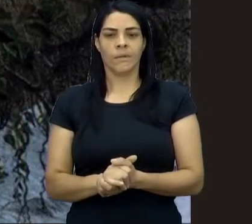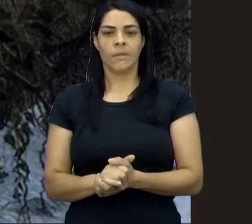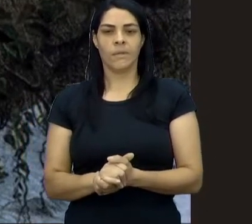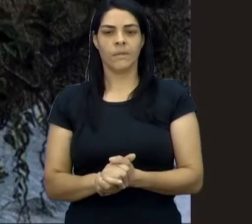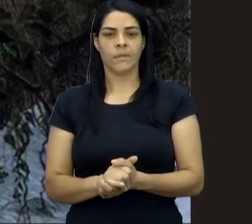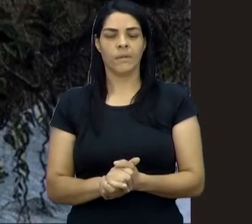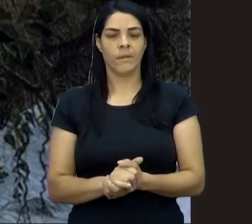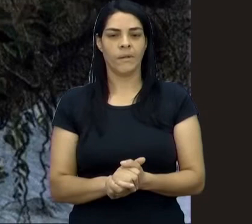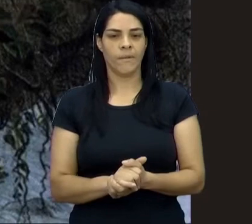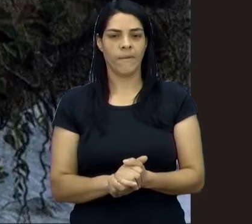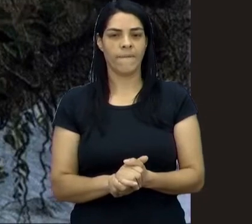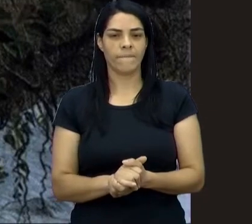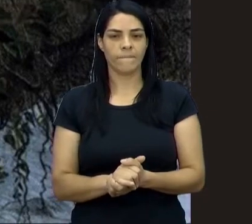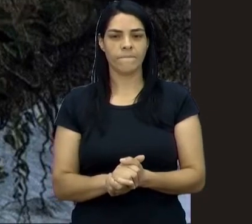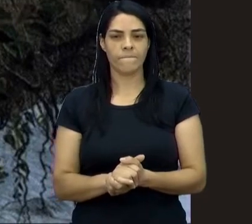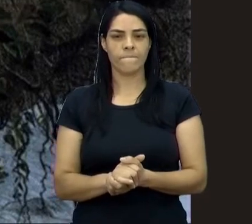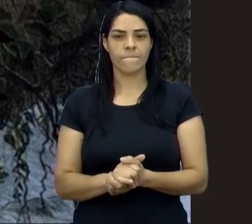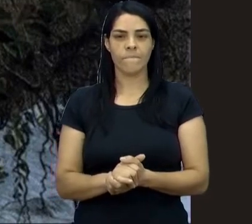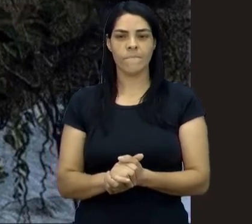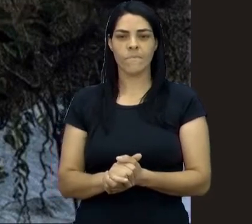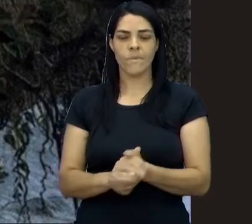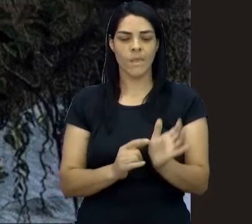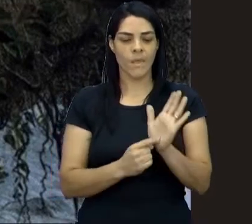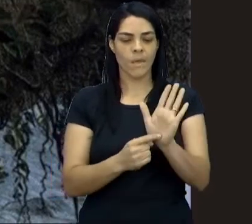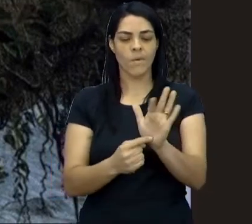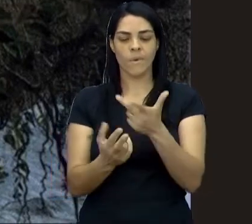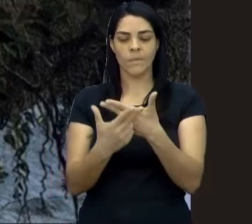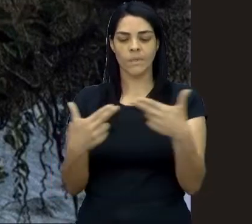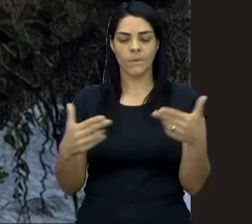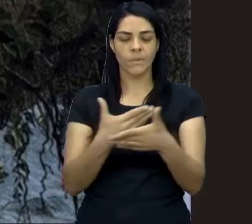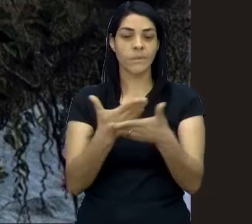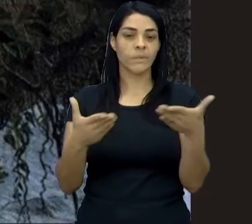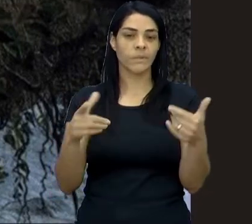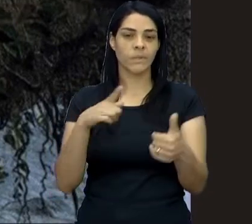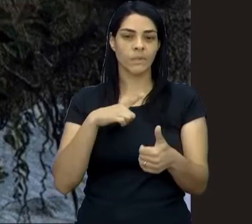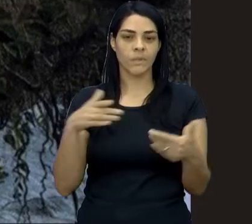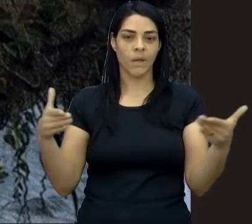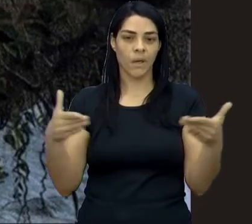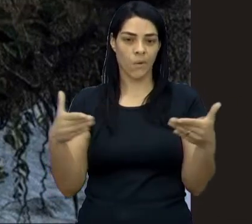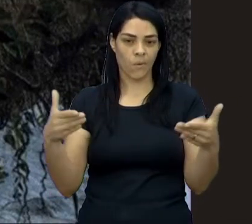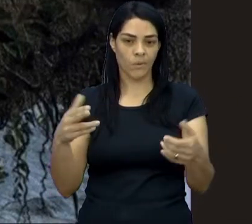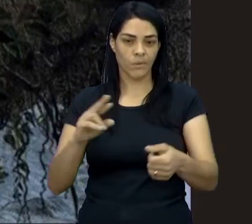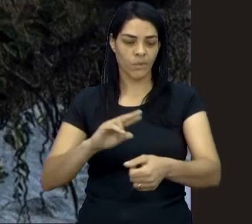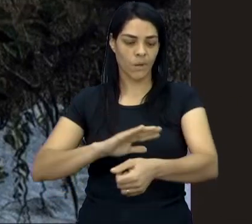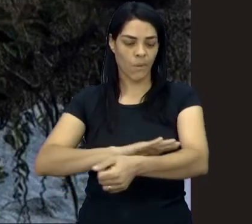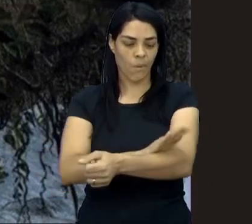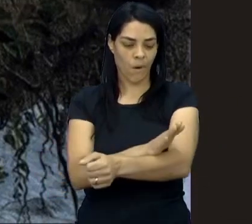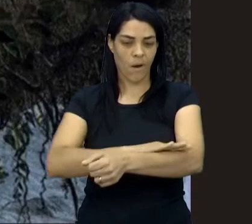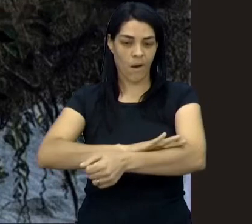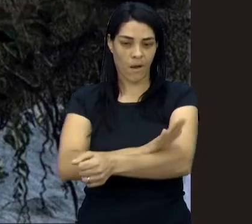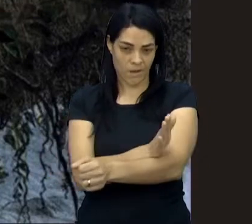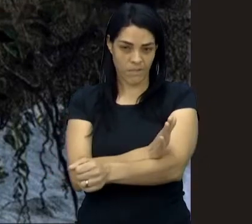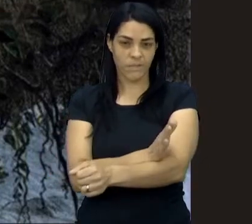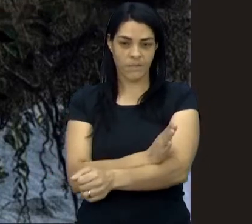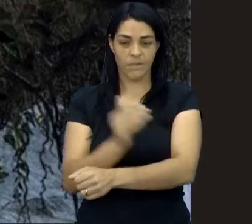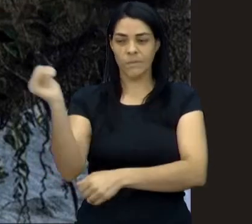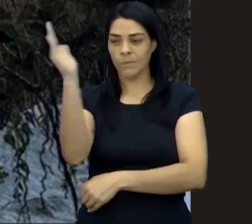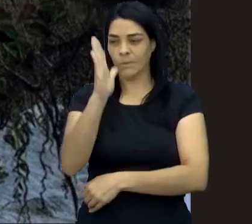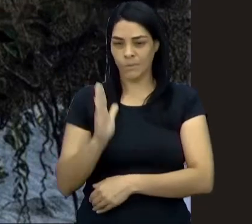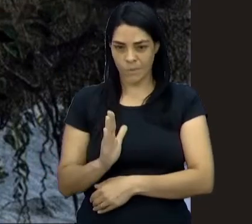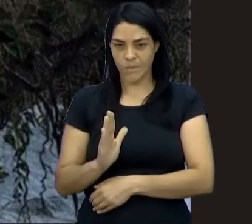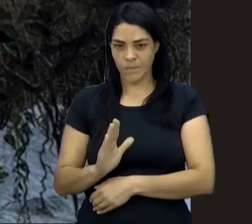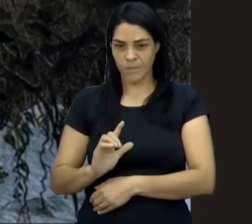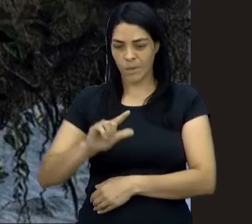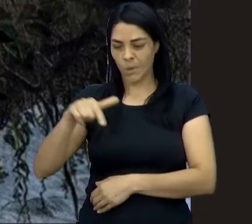a coisas que a gente tem hoje em dia como por exemplo a questão do racismo no Brasil em outras localidades do mundo